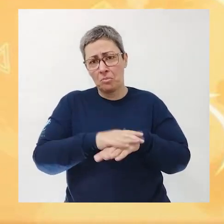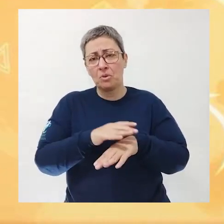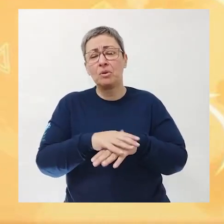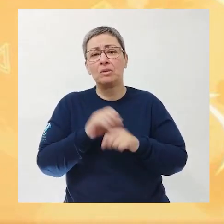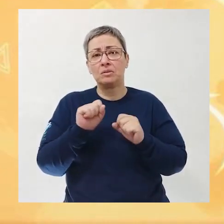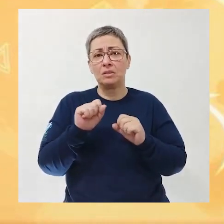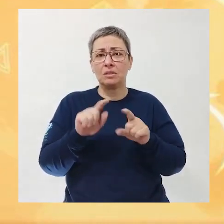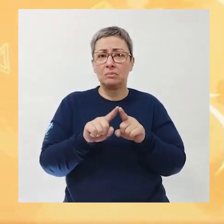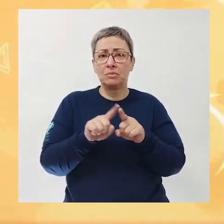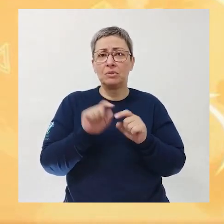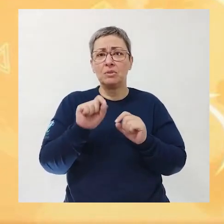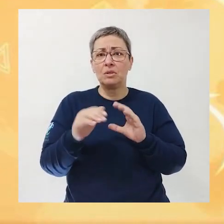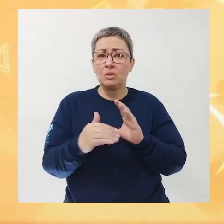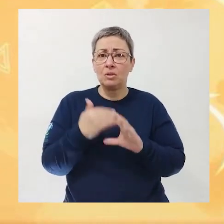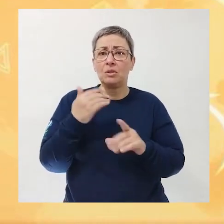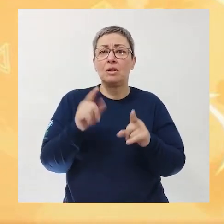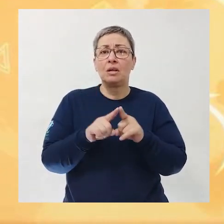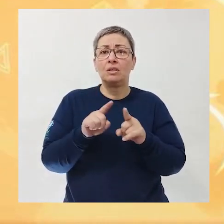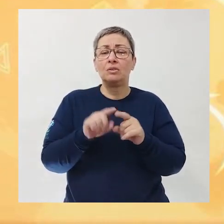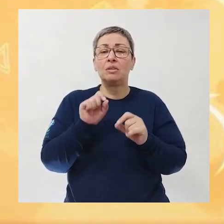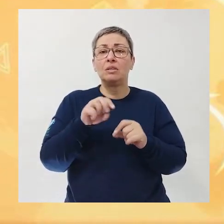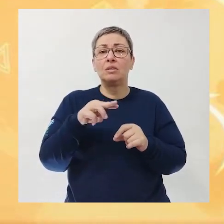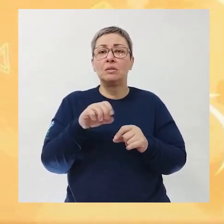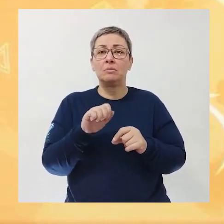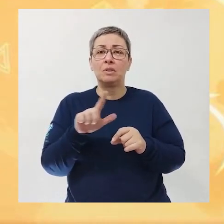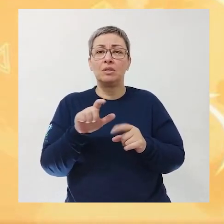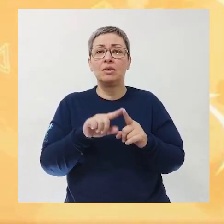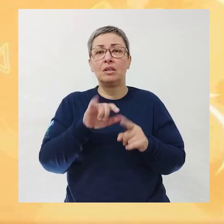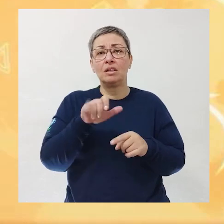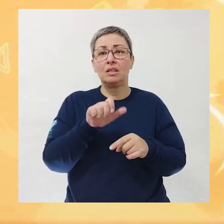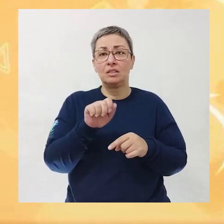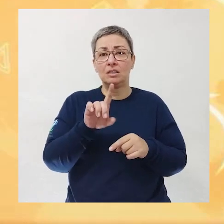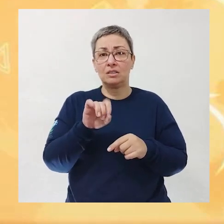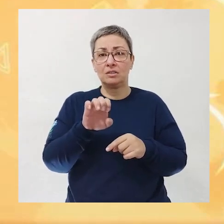ou mesmas podem enviar através do e-mail